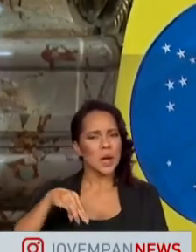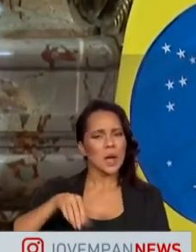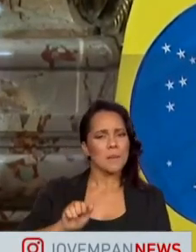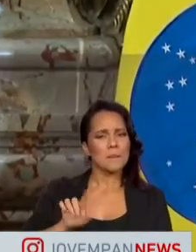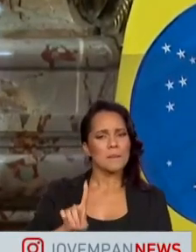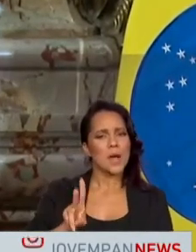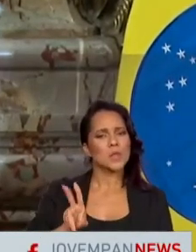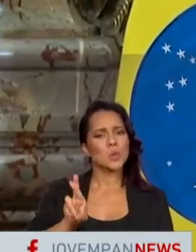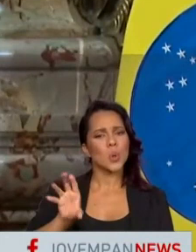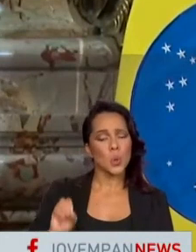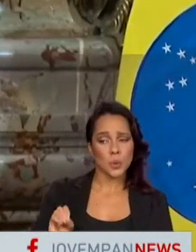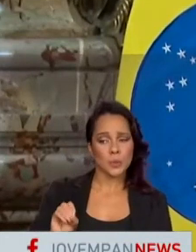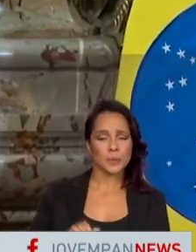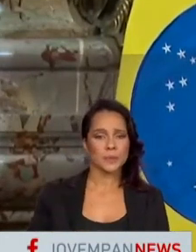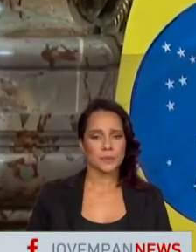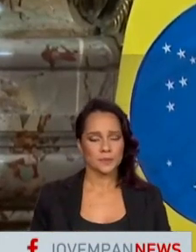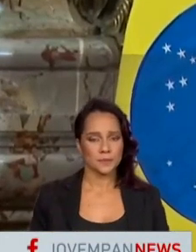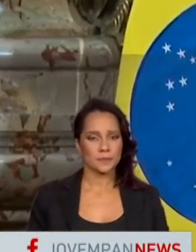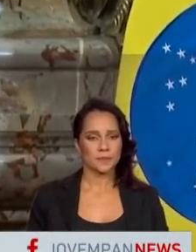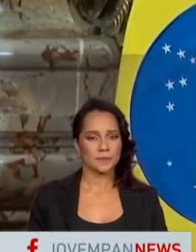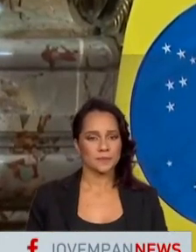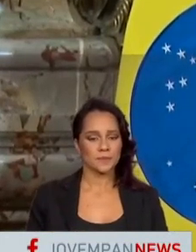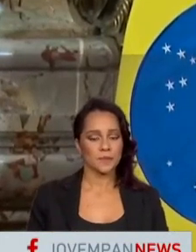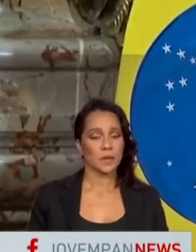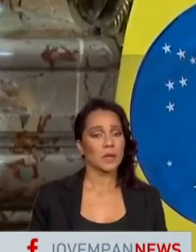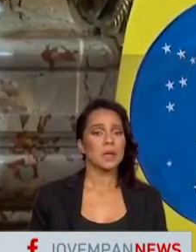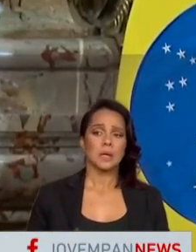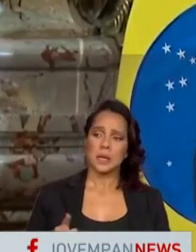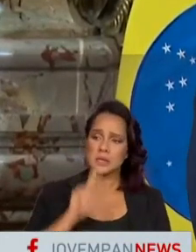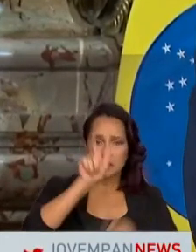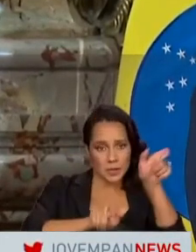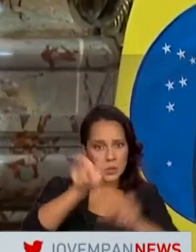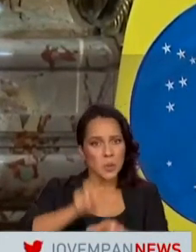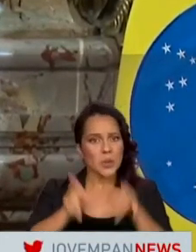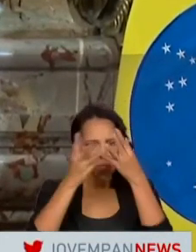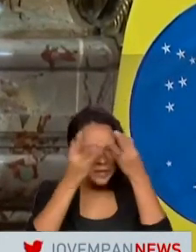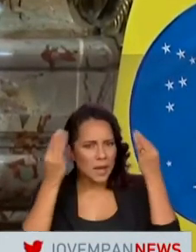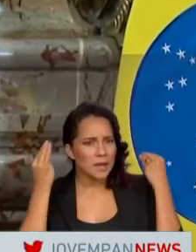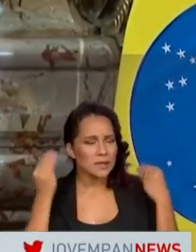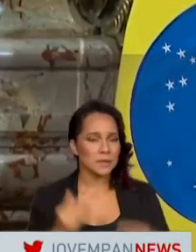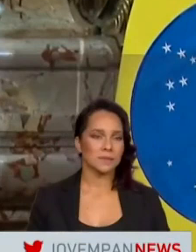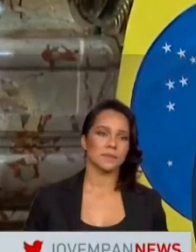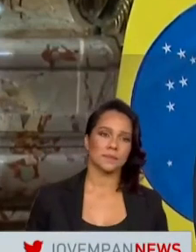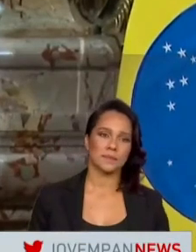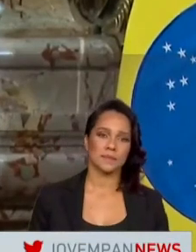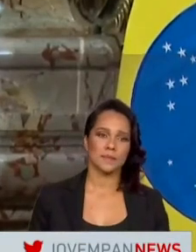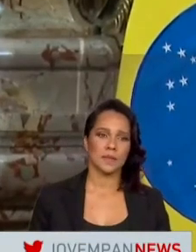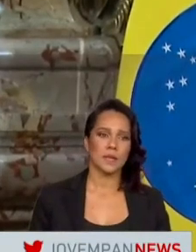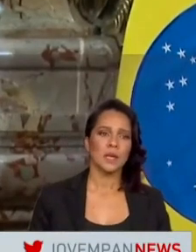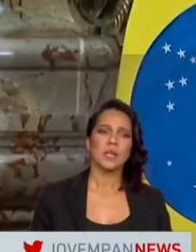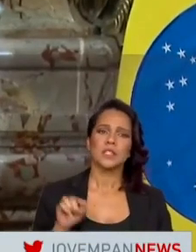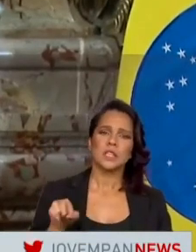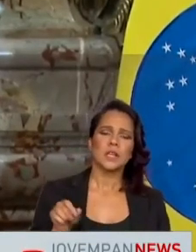Maduro. Veo que muitas pessoas lhe pedem compreensão a Maduro. E essas pessoas se esquecem de que